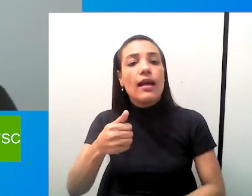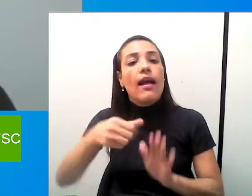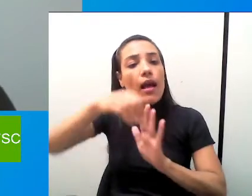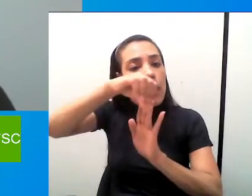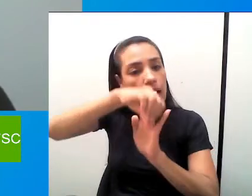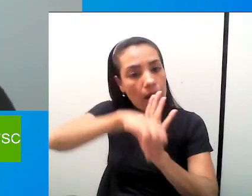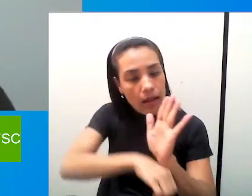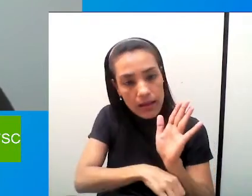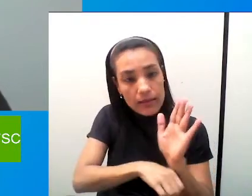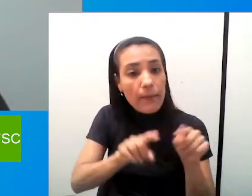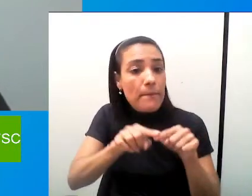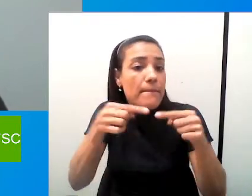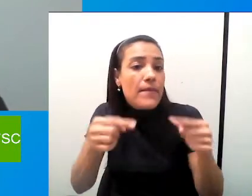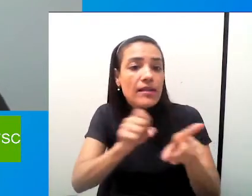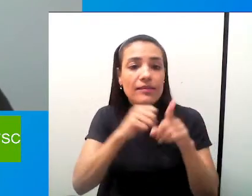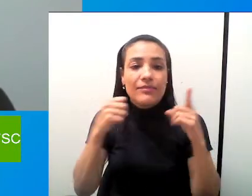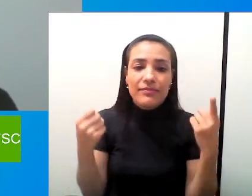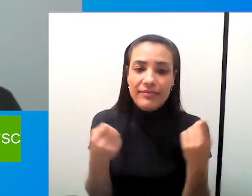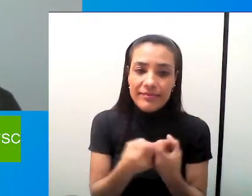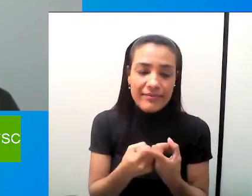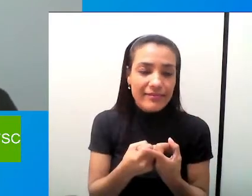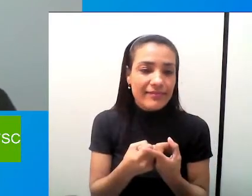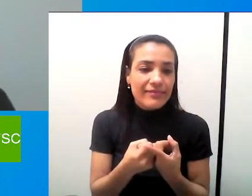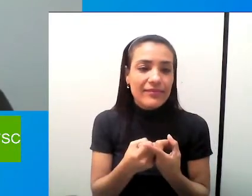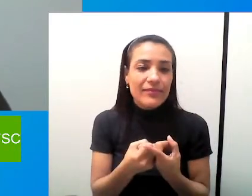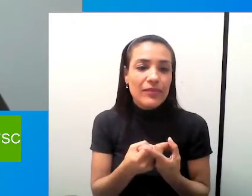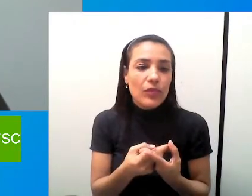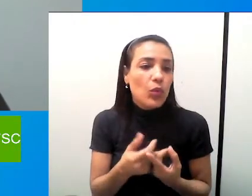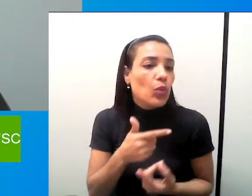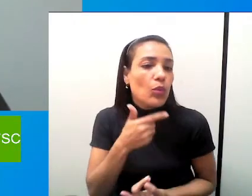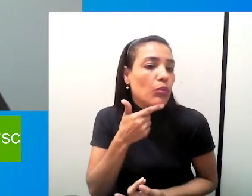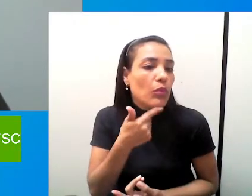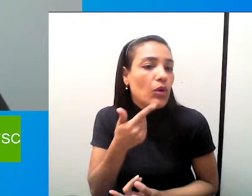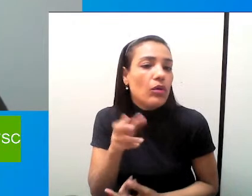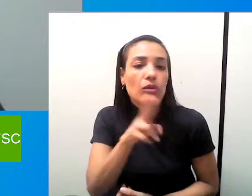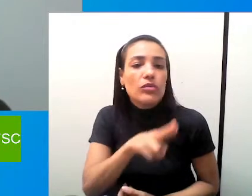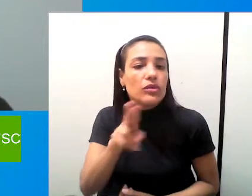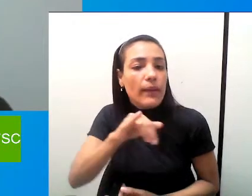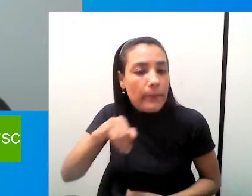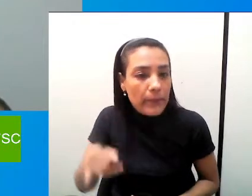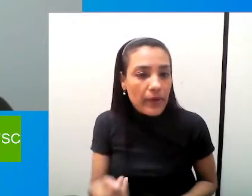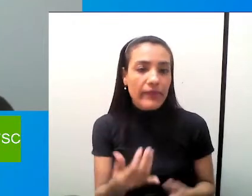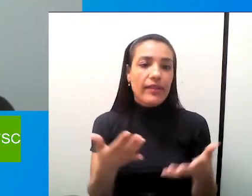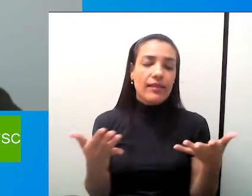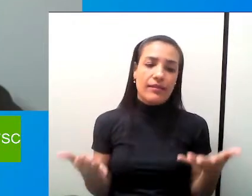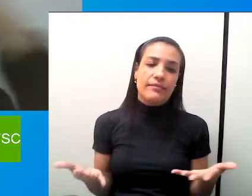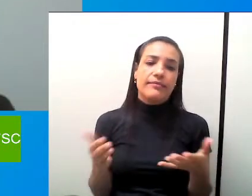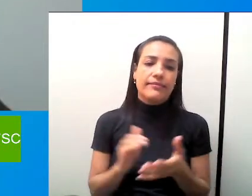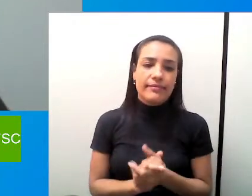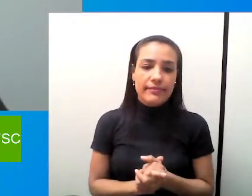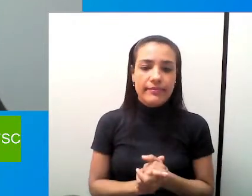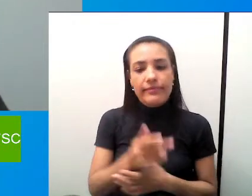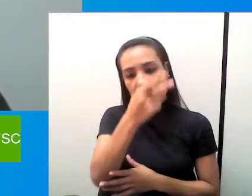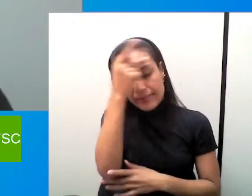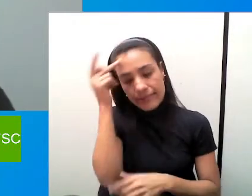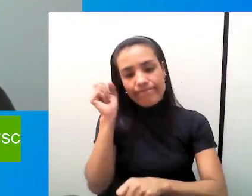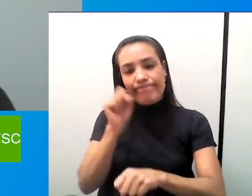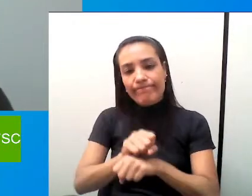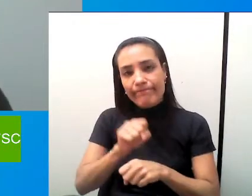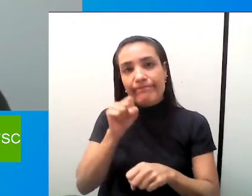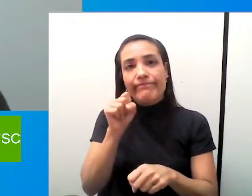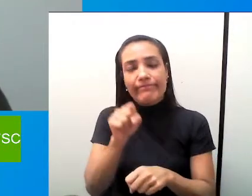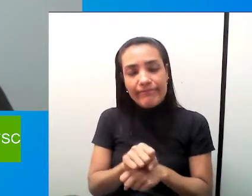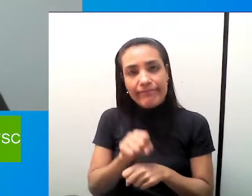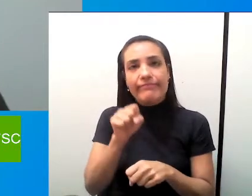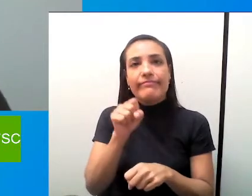a comunidade externa não pode se apropriar do que é feito aqui dentro. Ou as pessoas têm que esperar a boa vontade dos